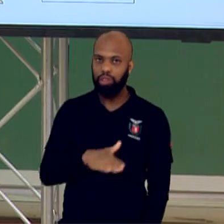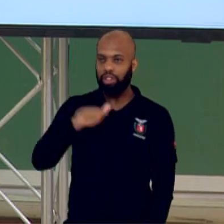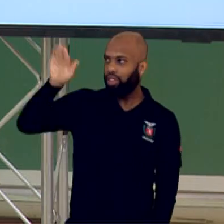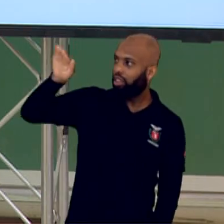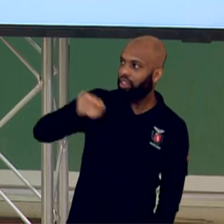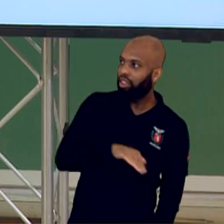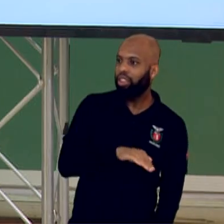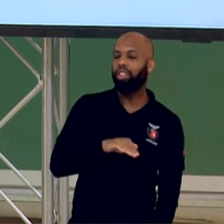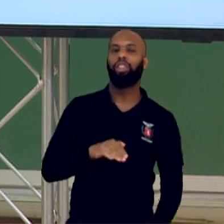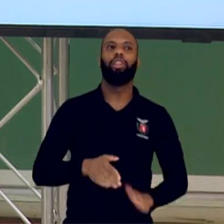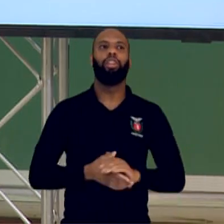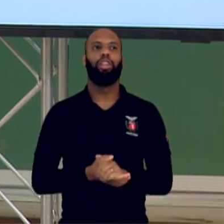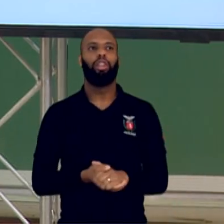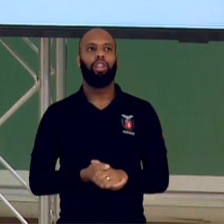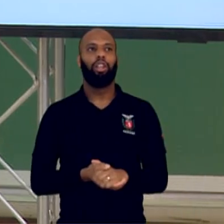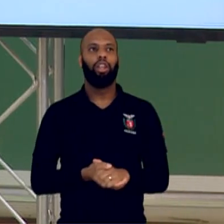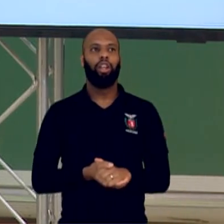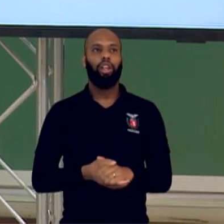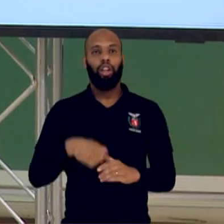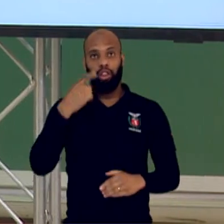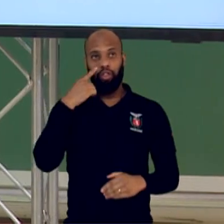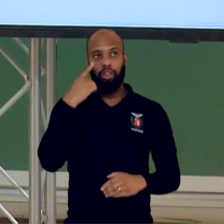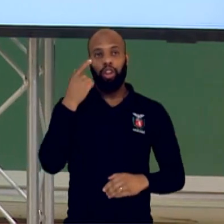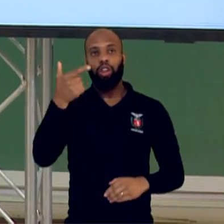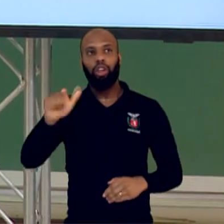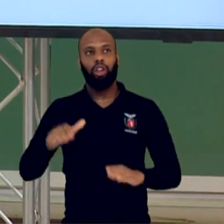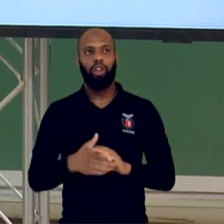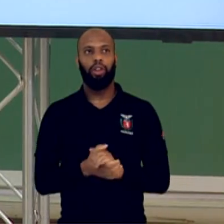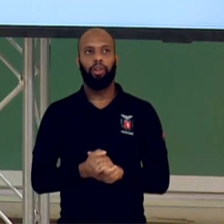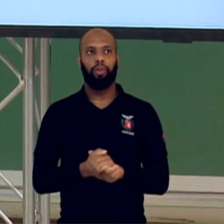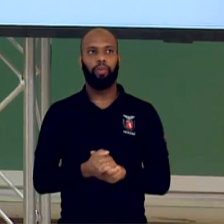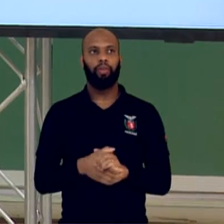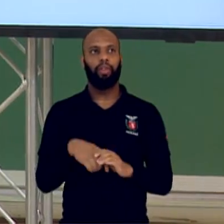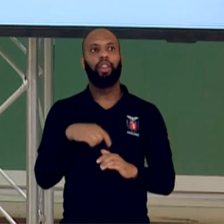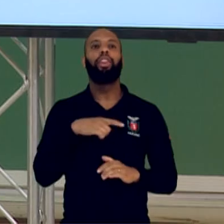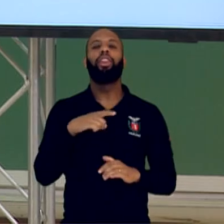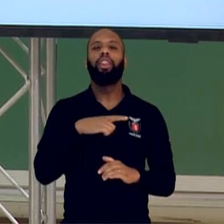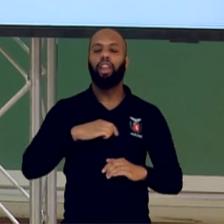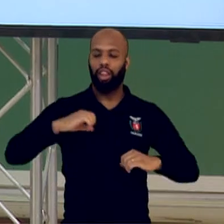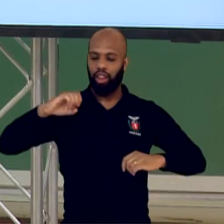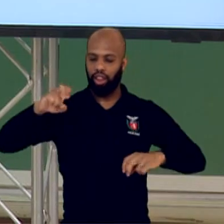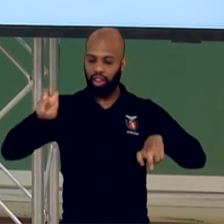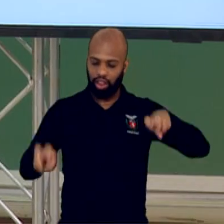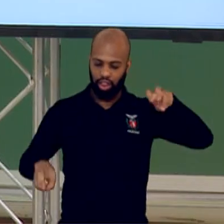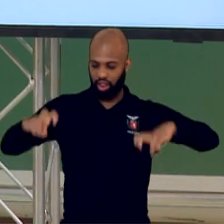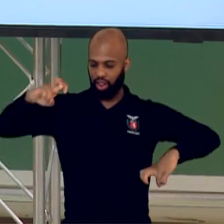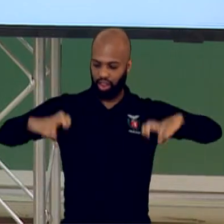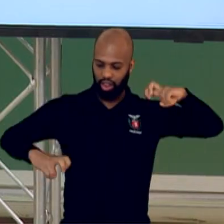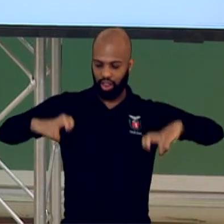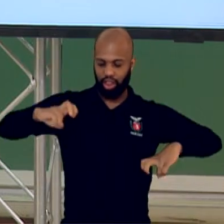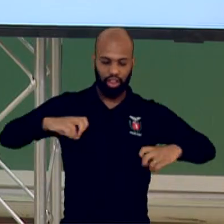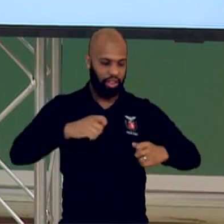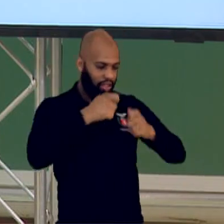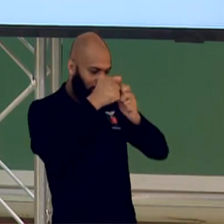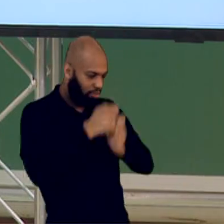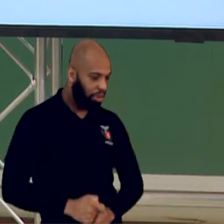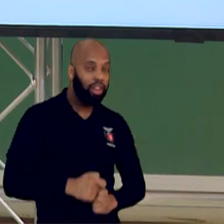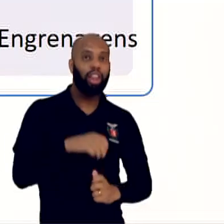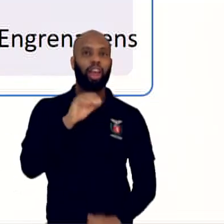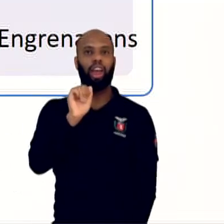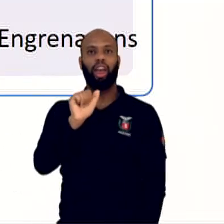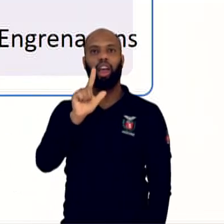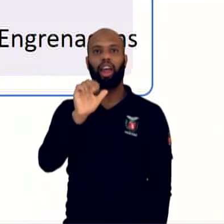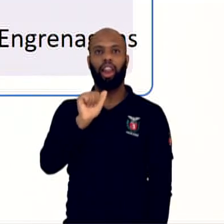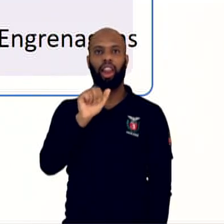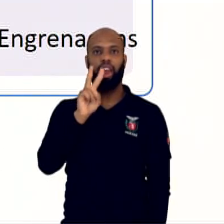três. Aqui de novo, mostrando, né? A gente classificou ali as alavancas, a professora não colocou aqui porque nem tinha espaço, mas tinha lá